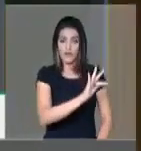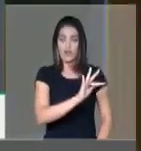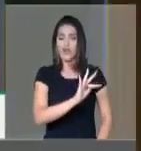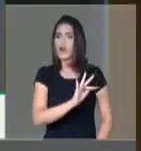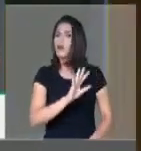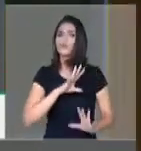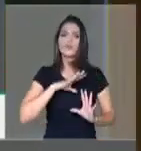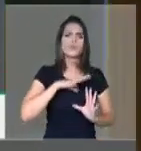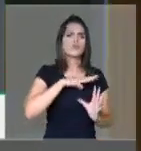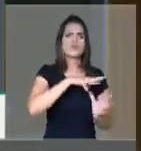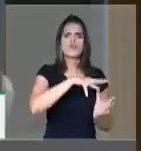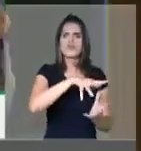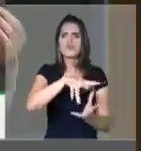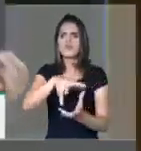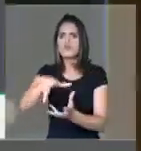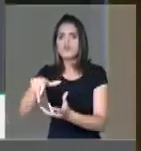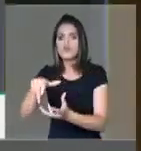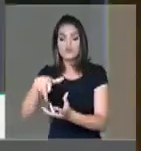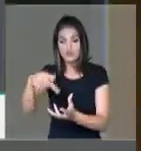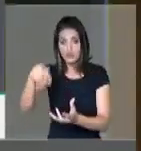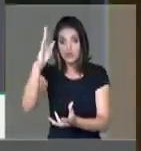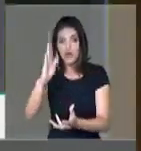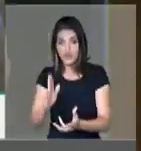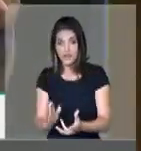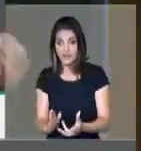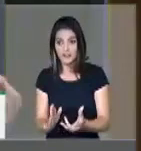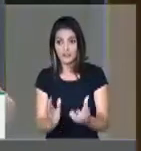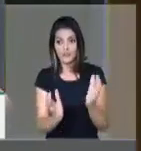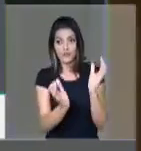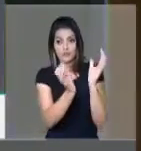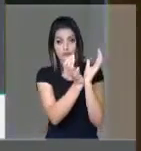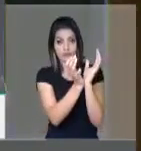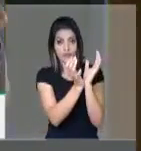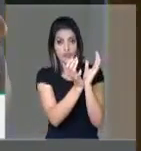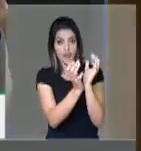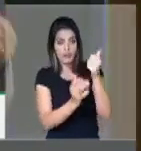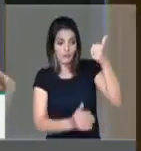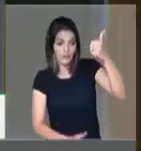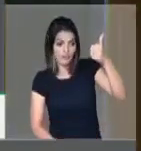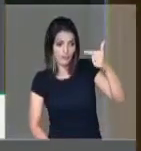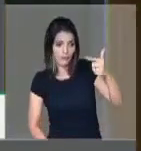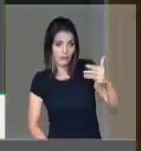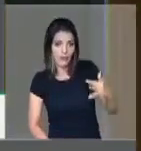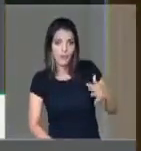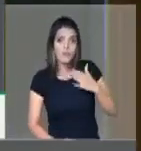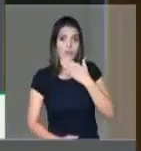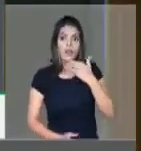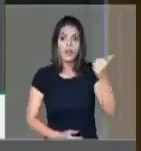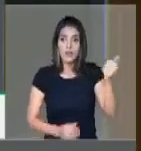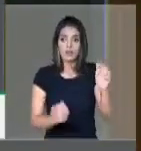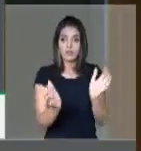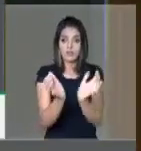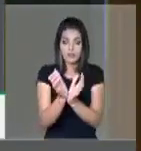das melhores universidades do país e já figuram nos melhores rankings das